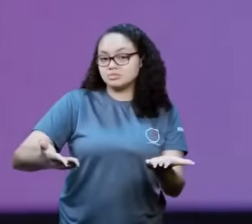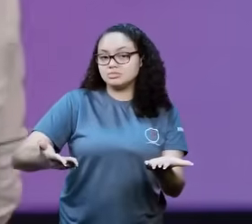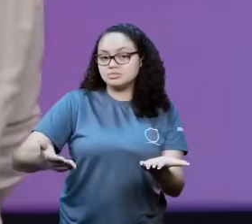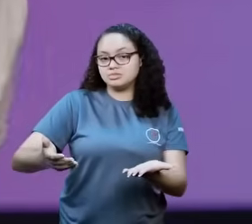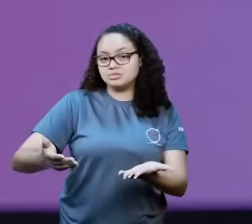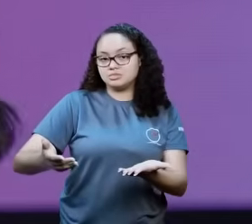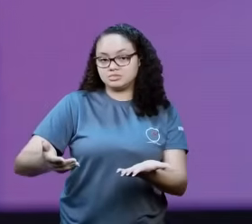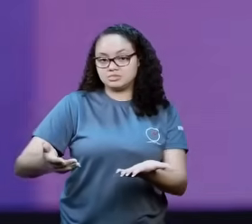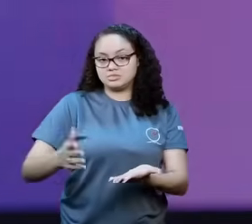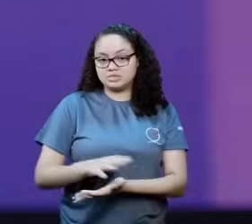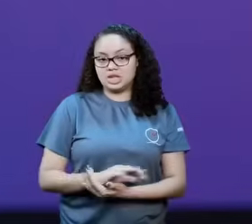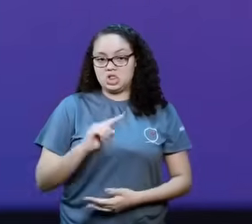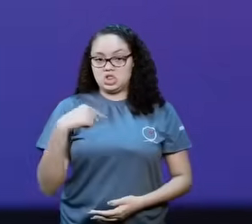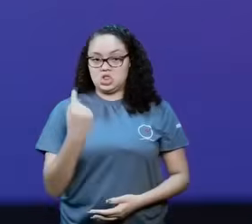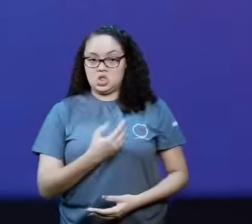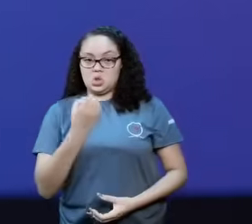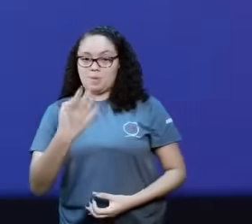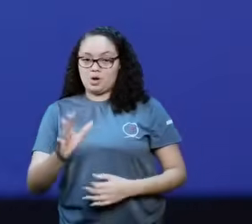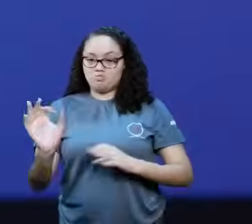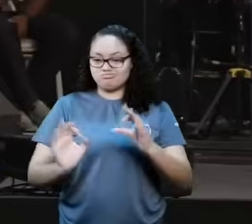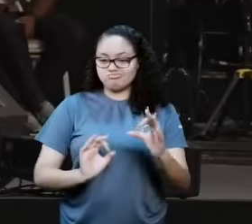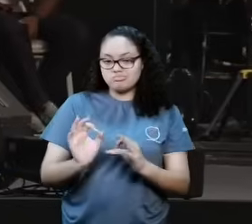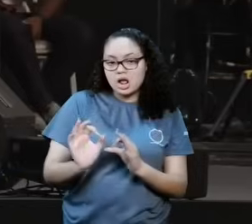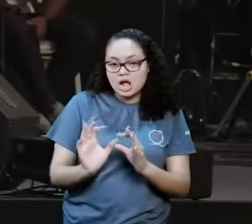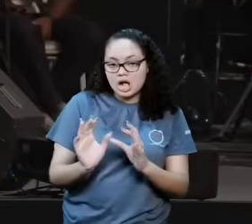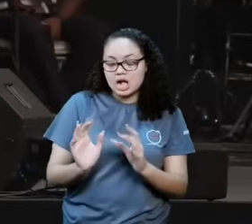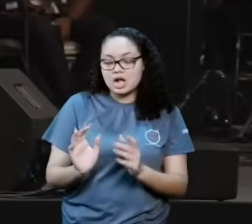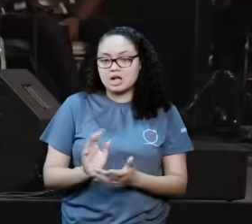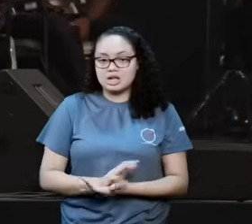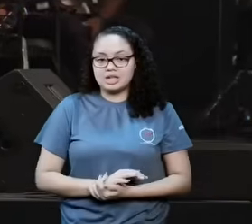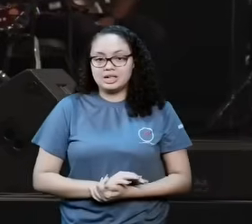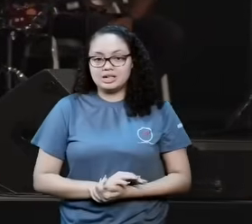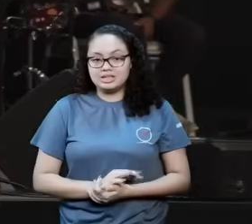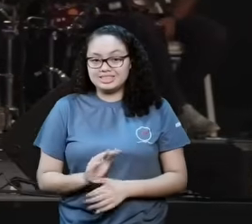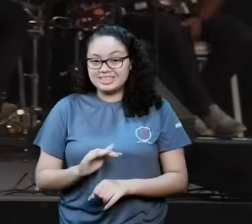Se não temos sido bons administradores depois de termos recebido mais